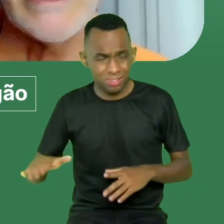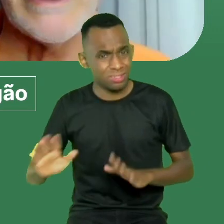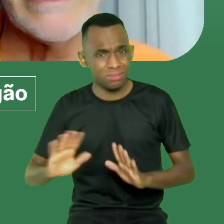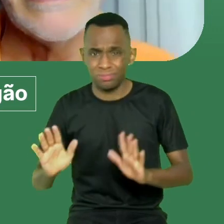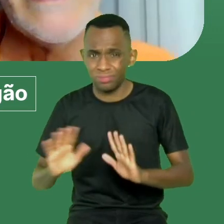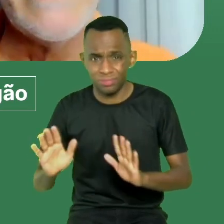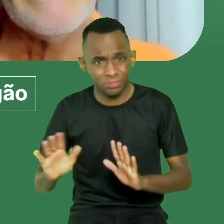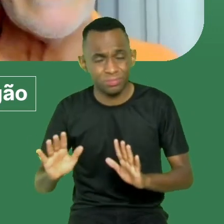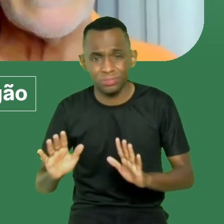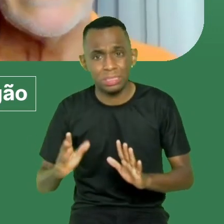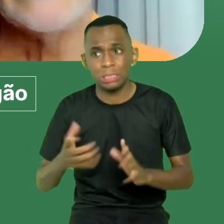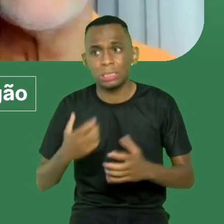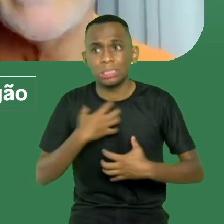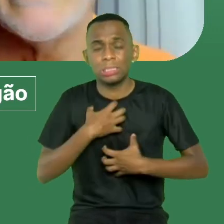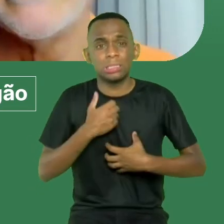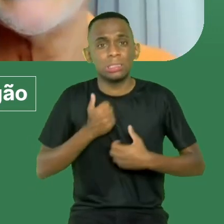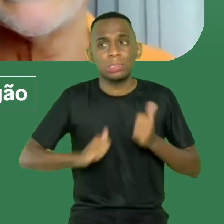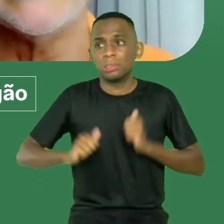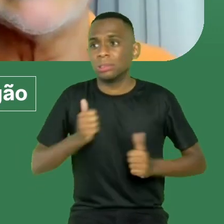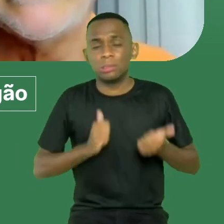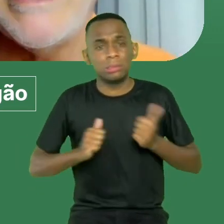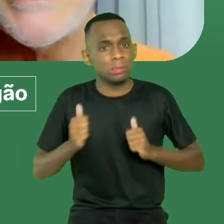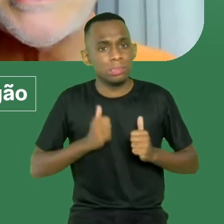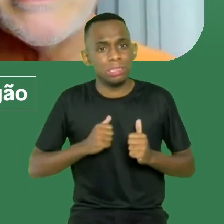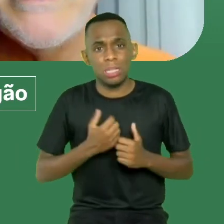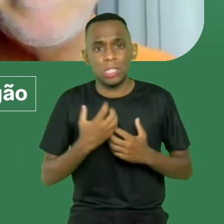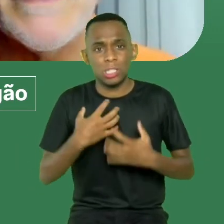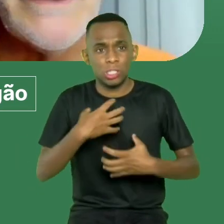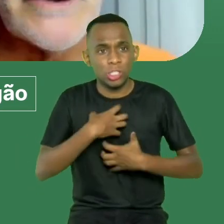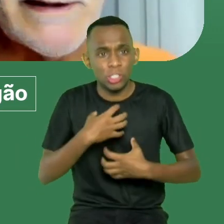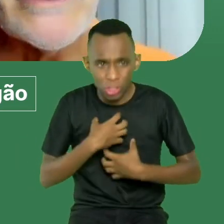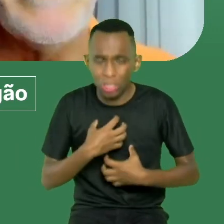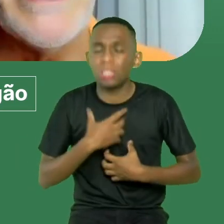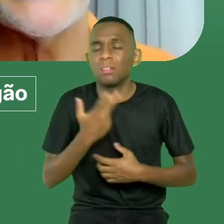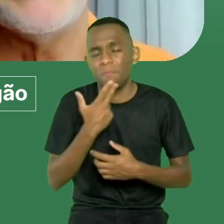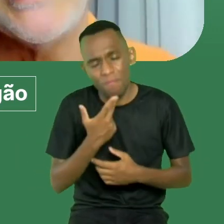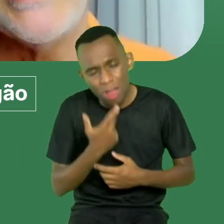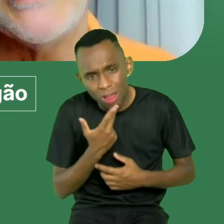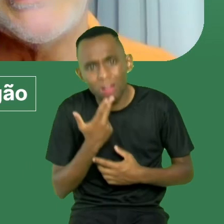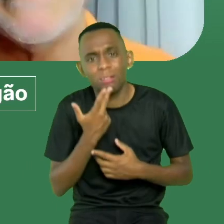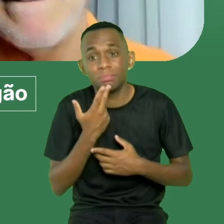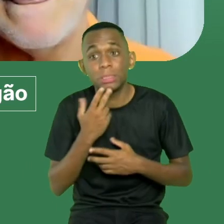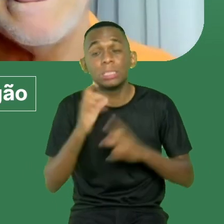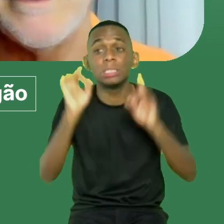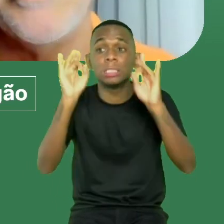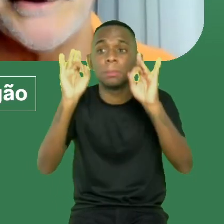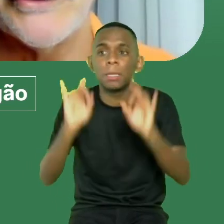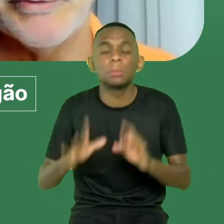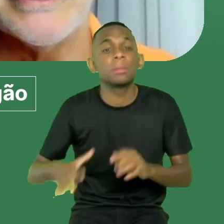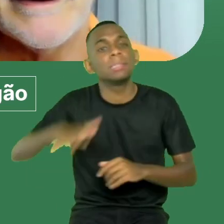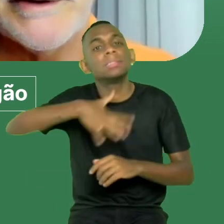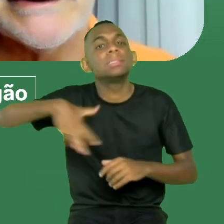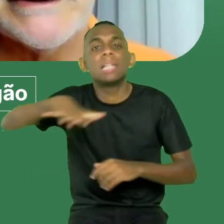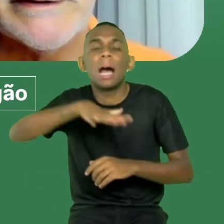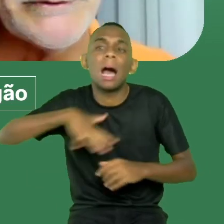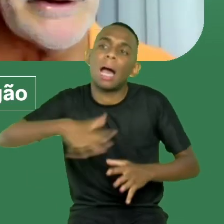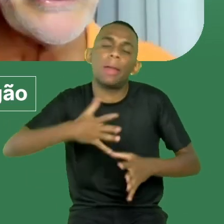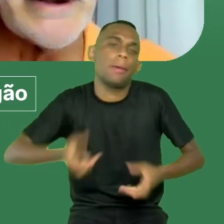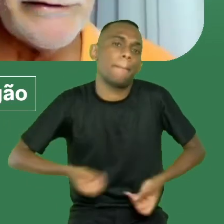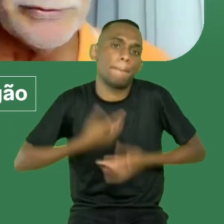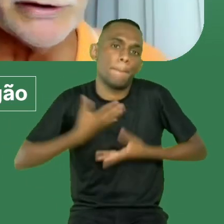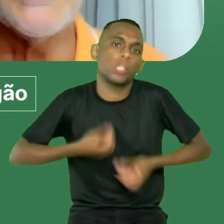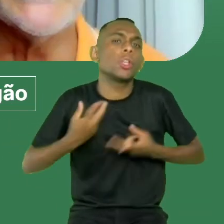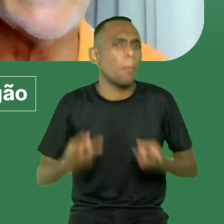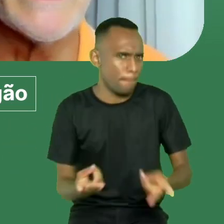seduzida por Uhum. aquela linguagem, aquela estética, especialmente na poesia. Eu vejo isso muito na poesia,